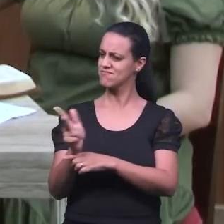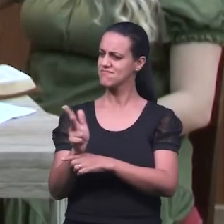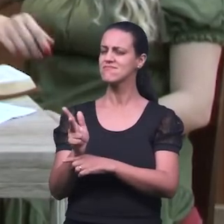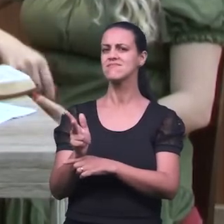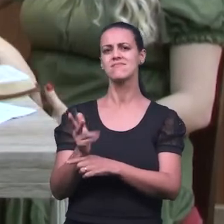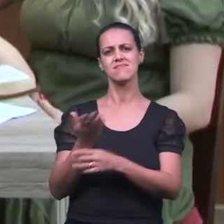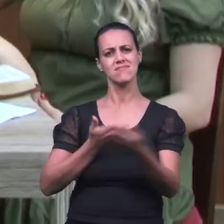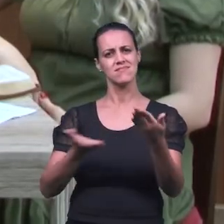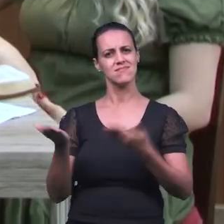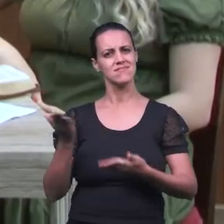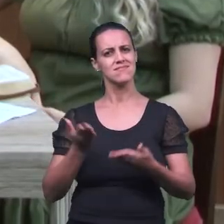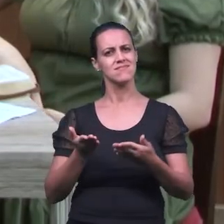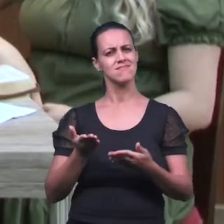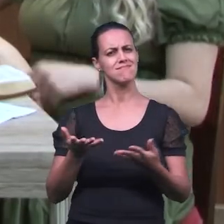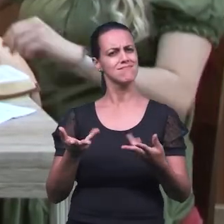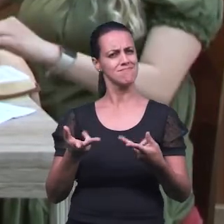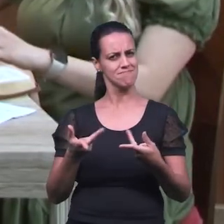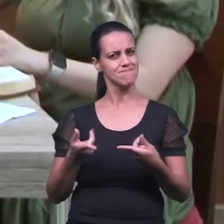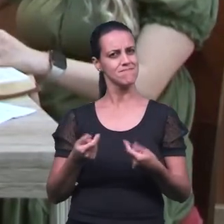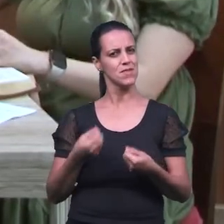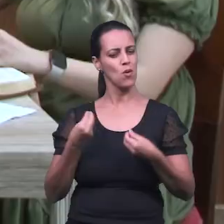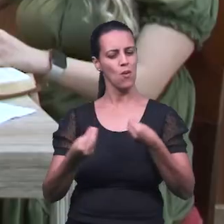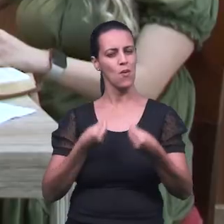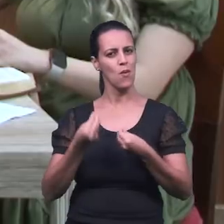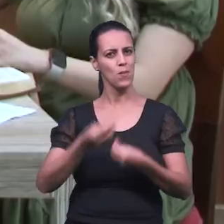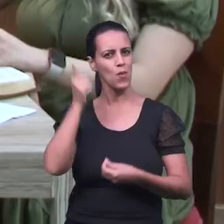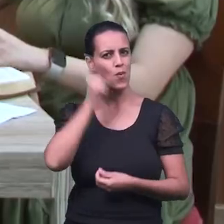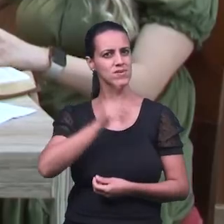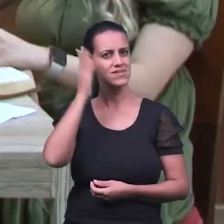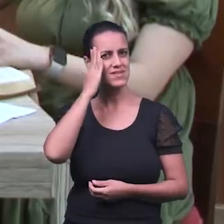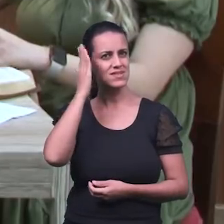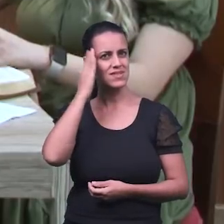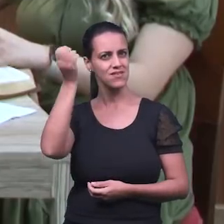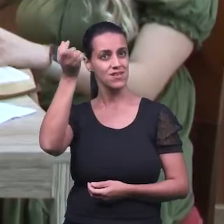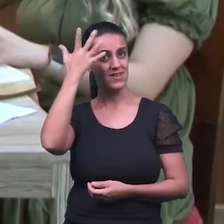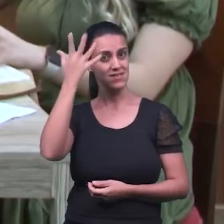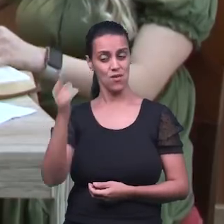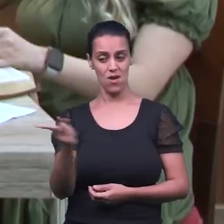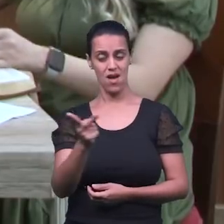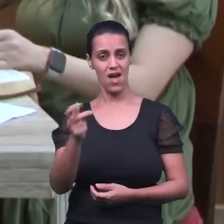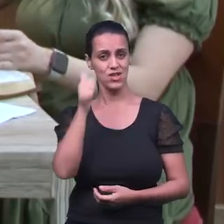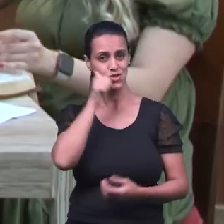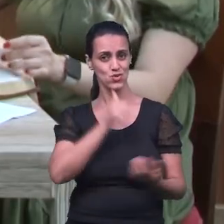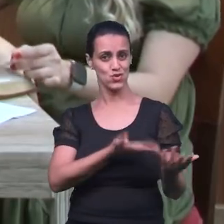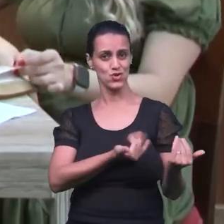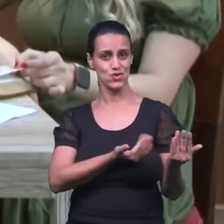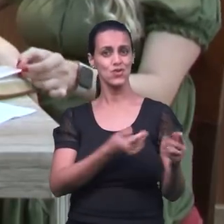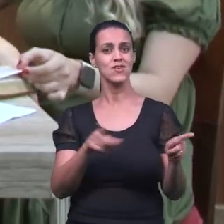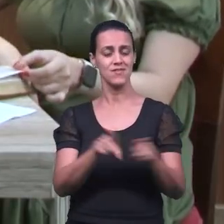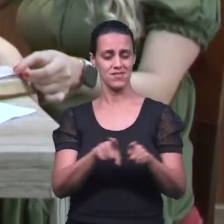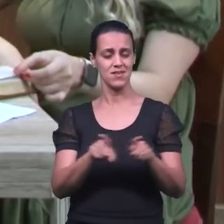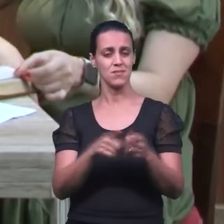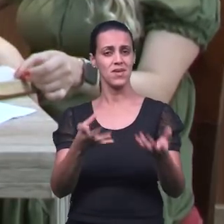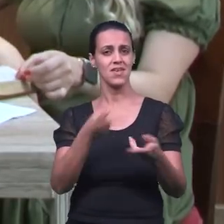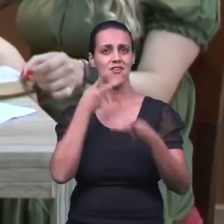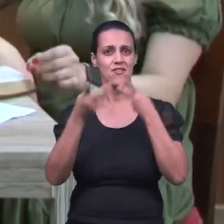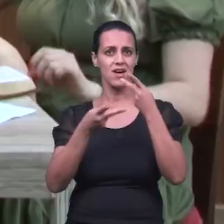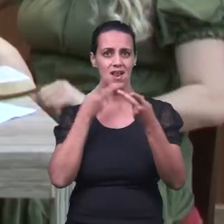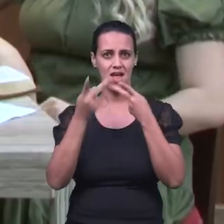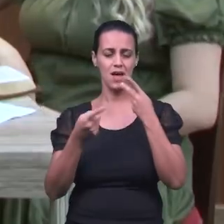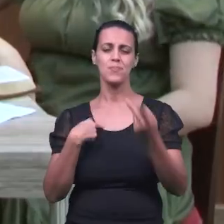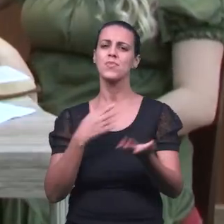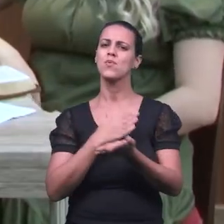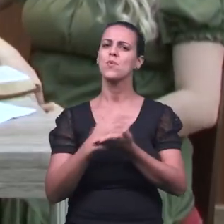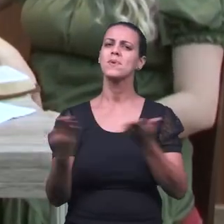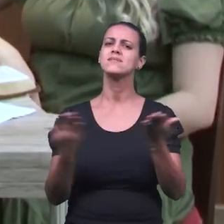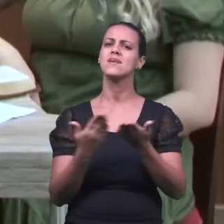participações. Temos visto a riqueza, o alcance, e as jovens aqui na mesa também têm as suas colocações a fazer. Eu